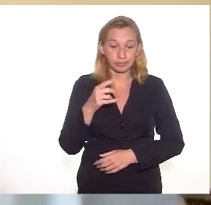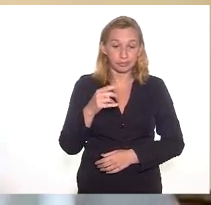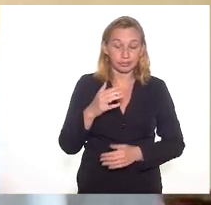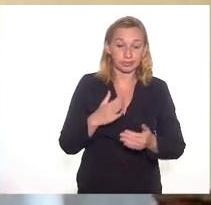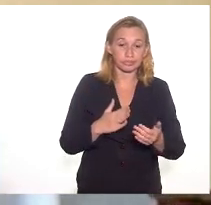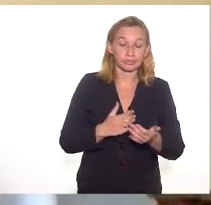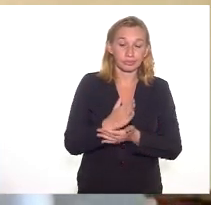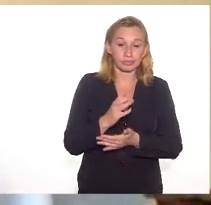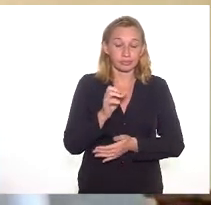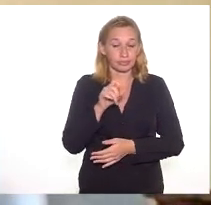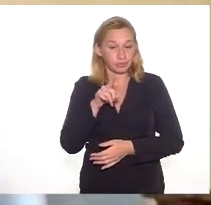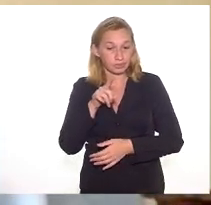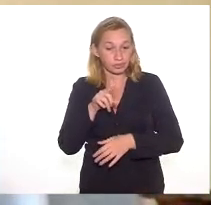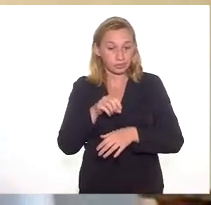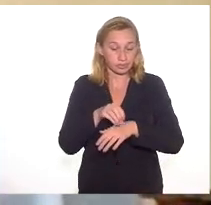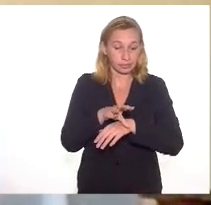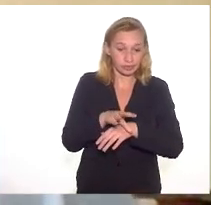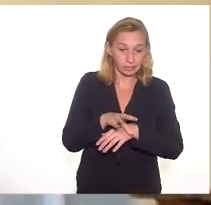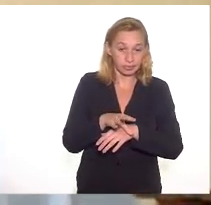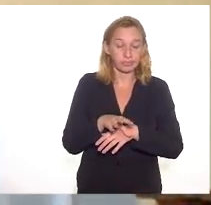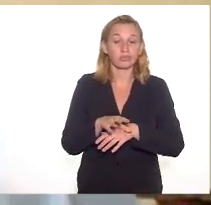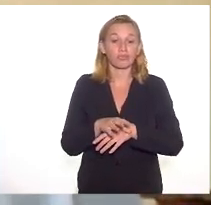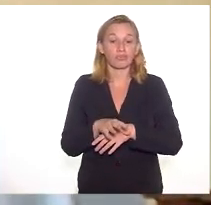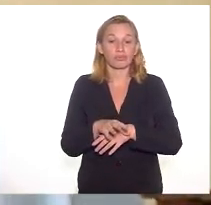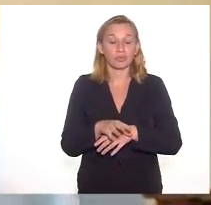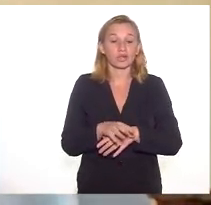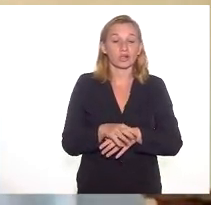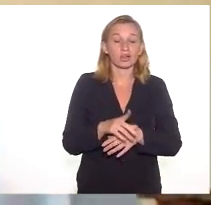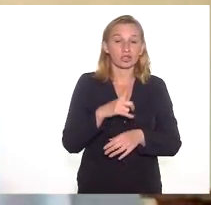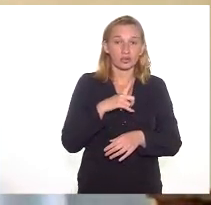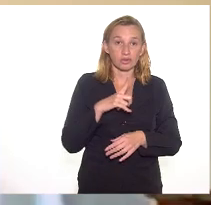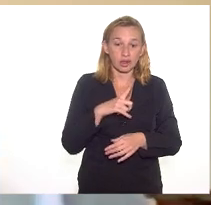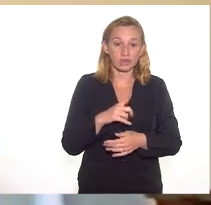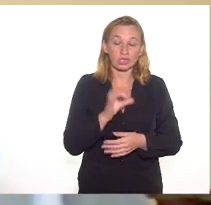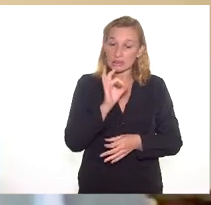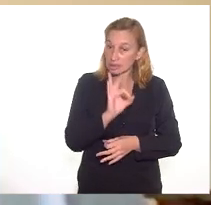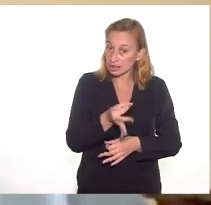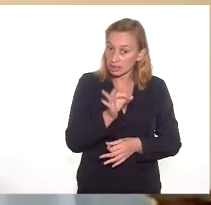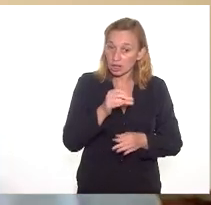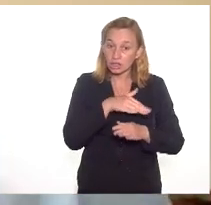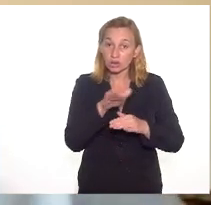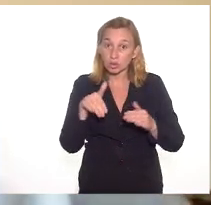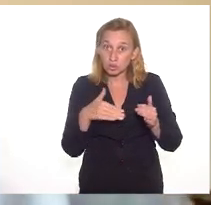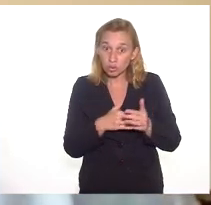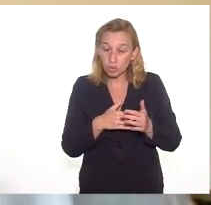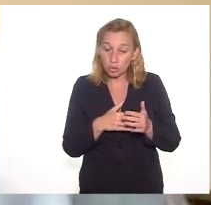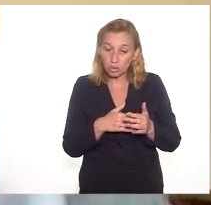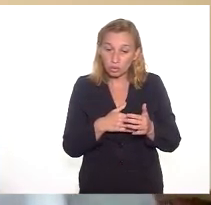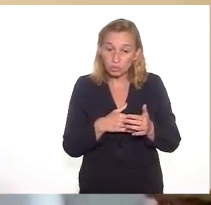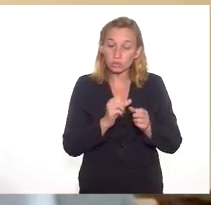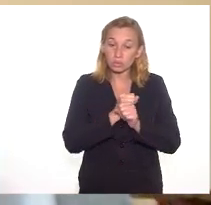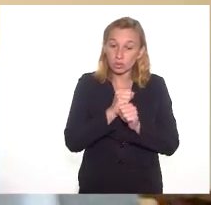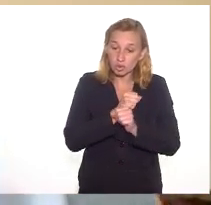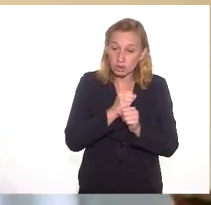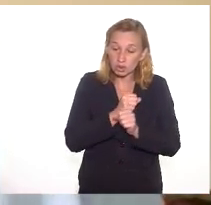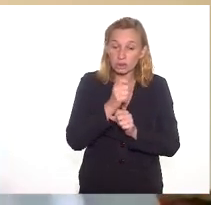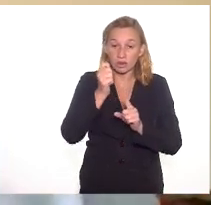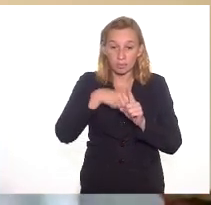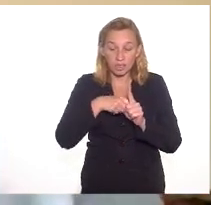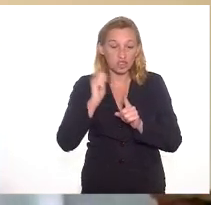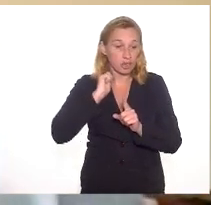destaque para que ele fosse um projeto determinativo, para que houvesse, com certeza, todos os anos, no mês de abril,